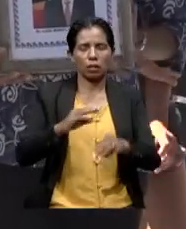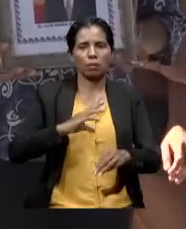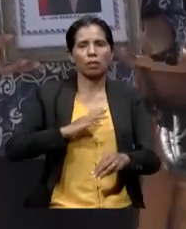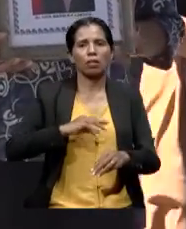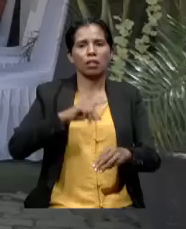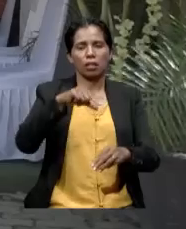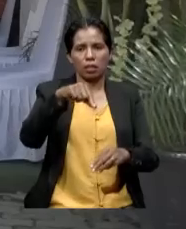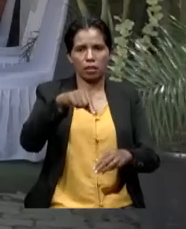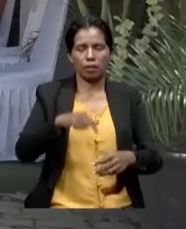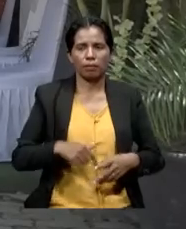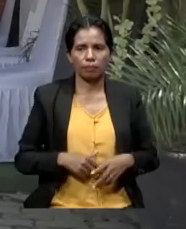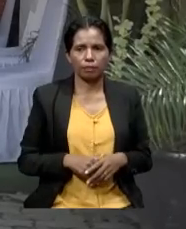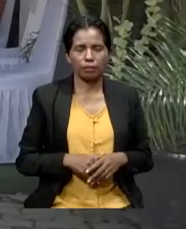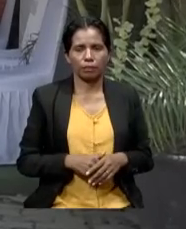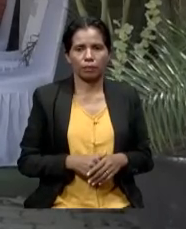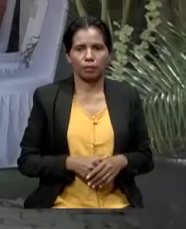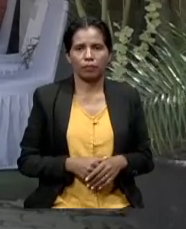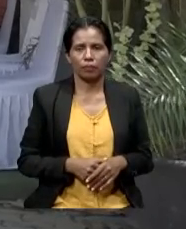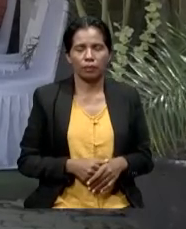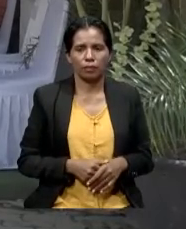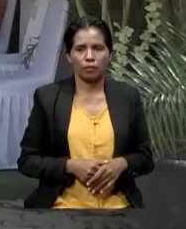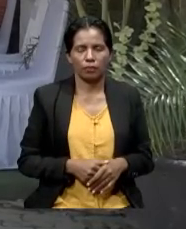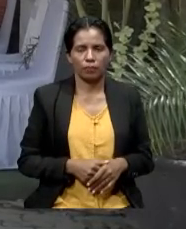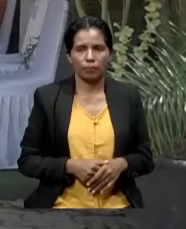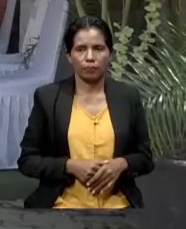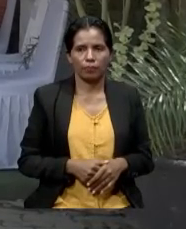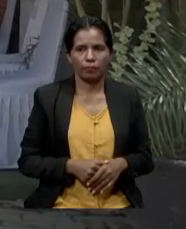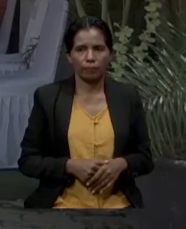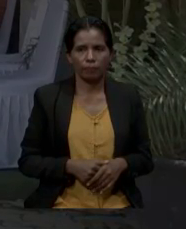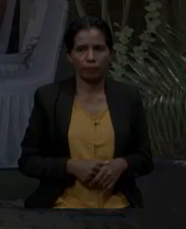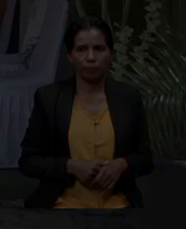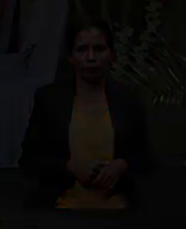município, liquesanian. Lamberto da Silva, Tito Silva, Tiemen.